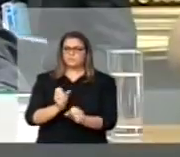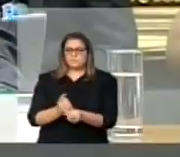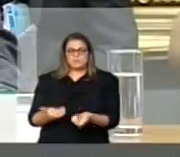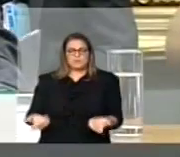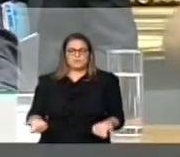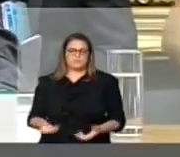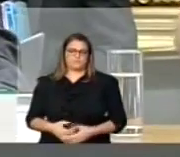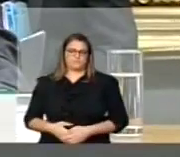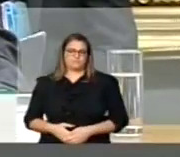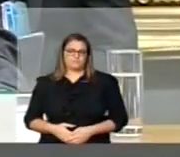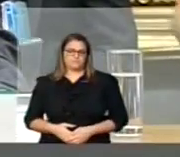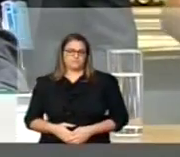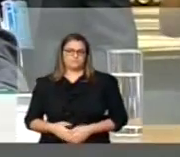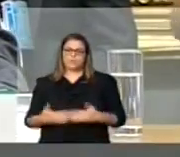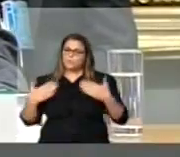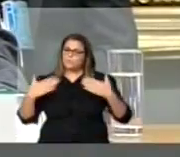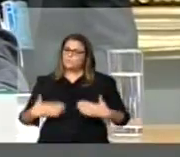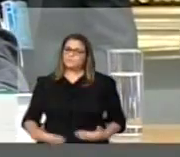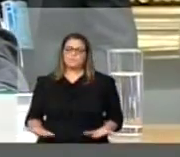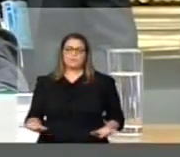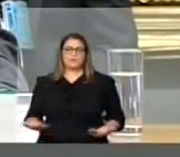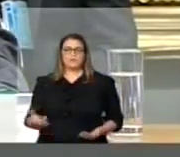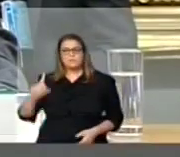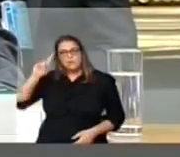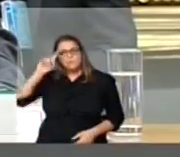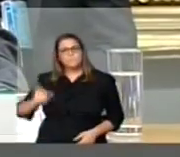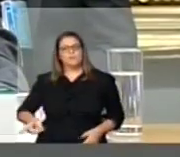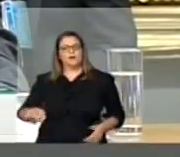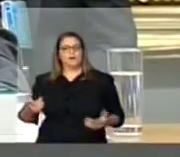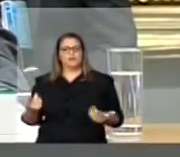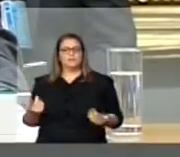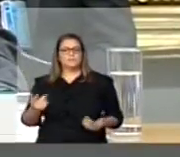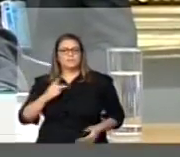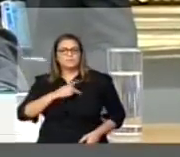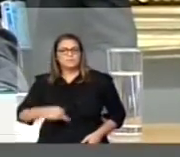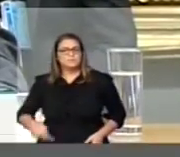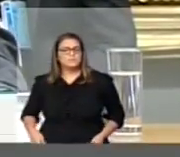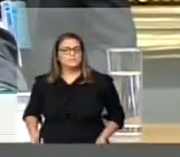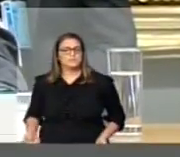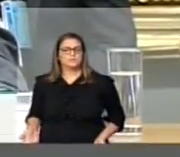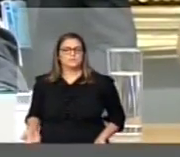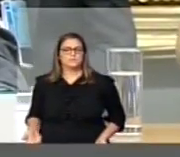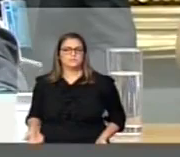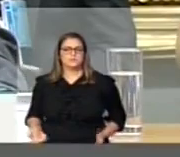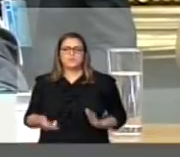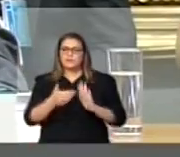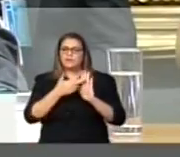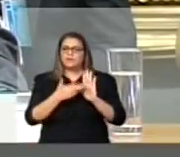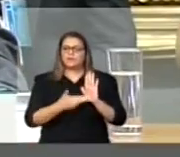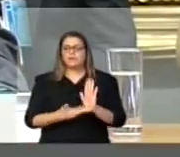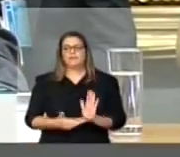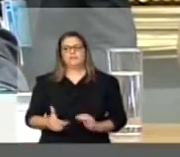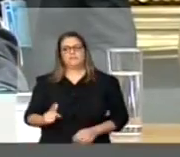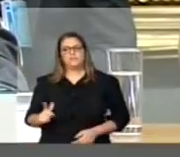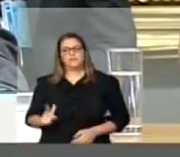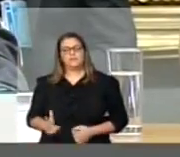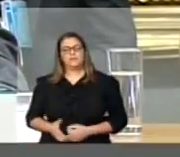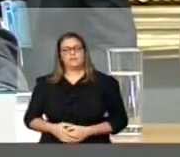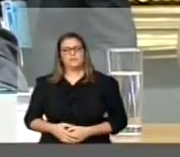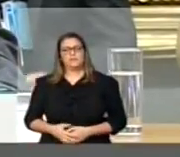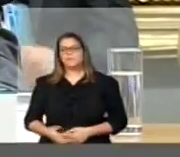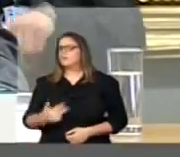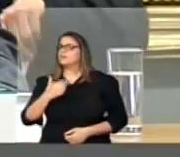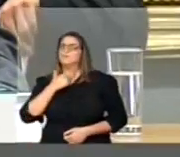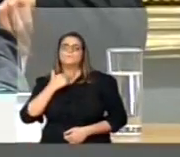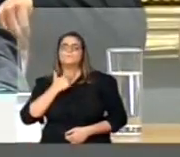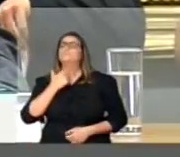Essa é a conduta que a Constituição e a Lei de Crimes de Responsabilidade proíbe. Aceita a hipótese de o Executivo alterar ao seu bel